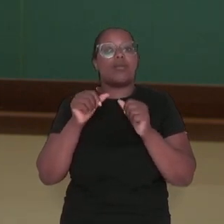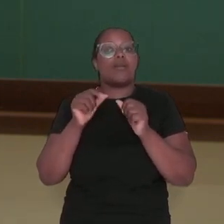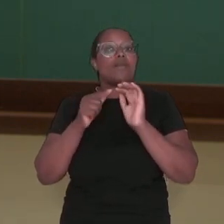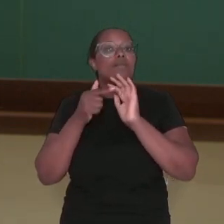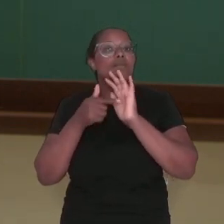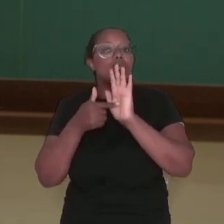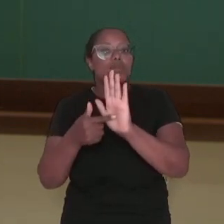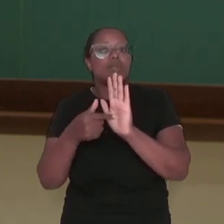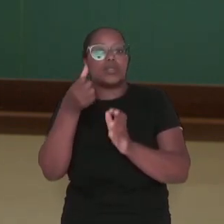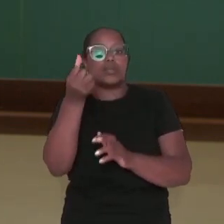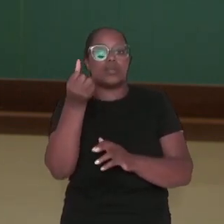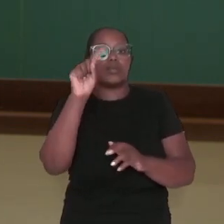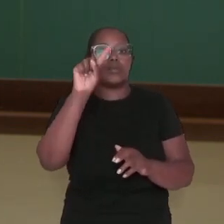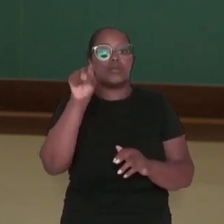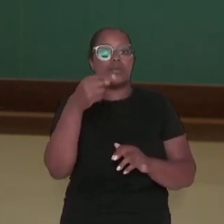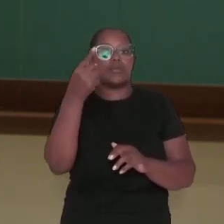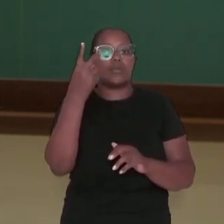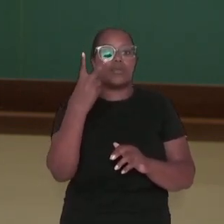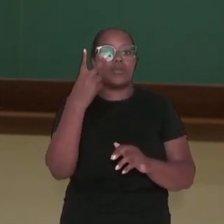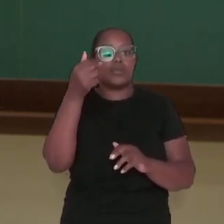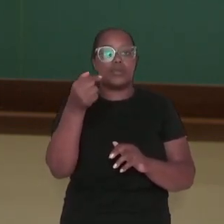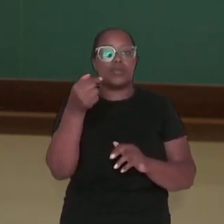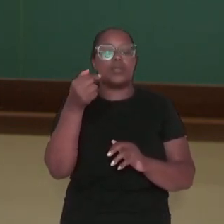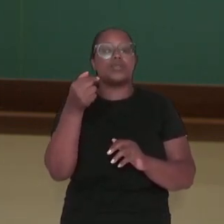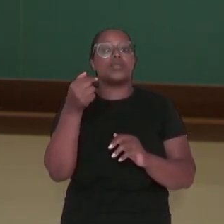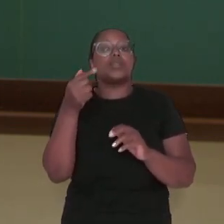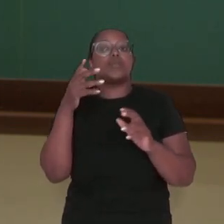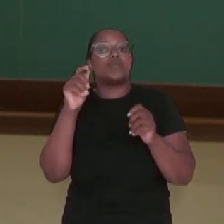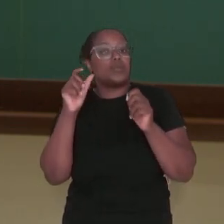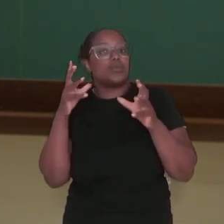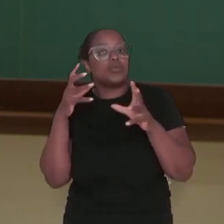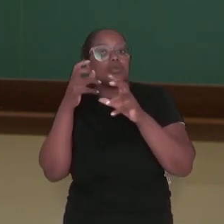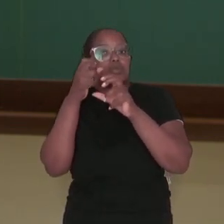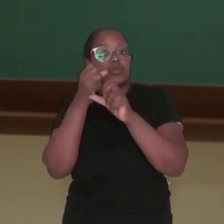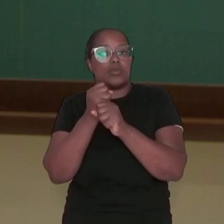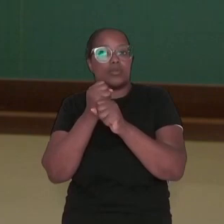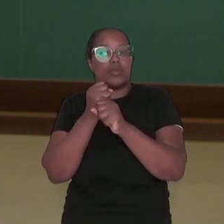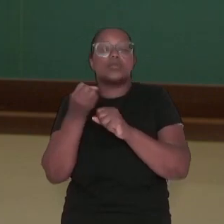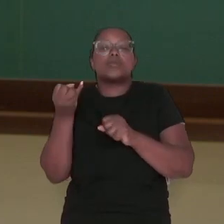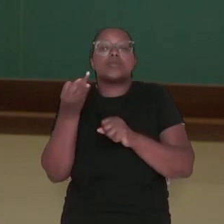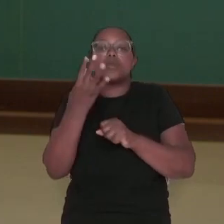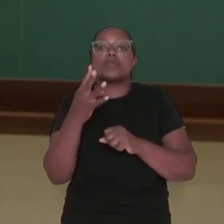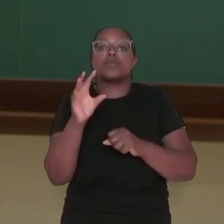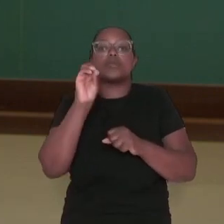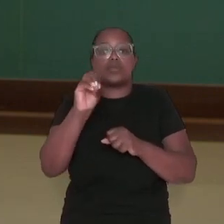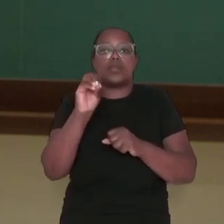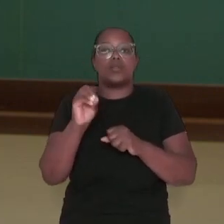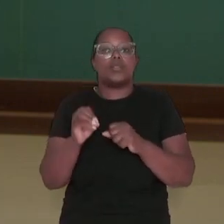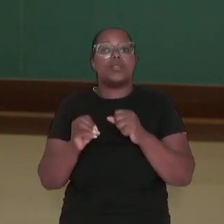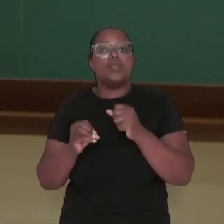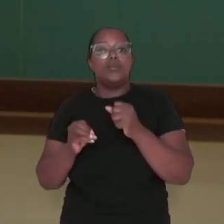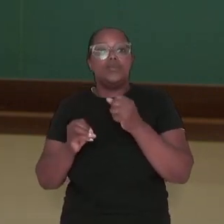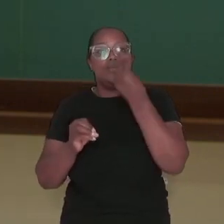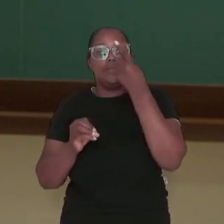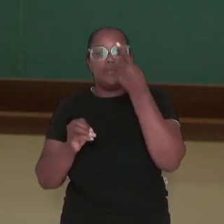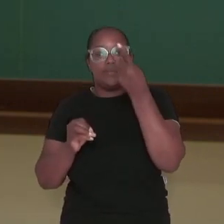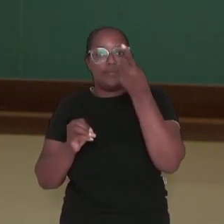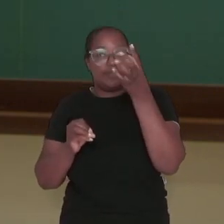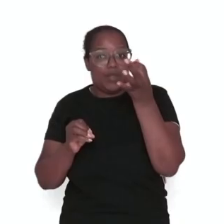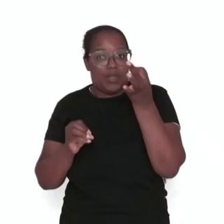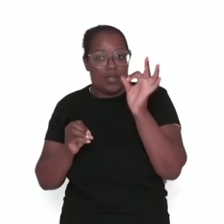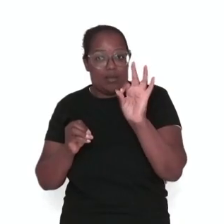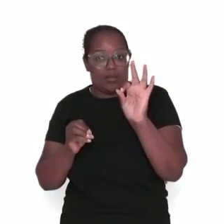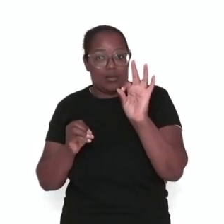6,27 e vou multiplicar pelo meu número 1, e ele será seguido de quantos zeros? 10, 3, 6,